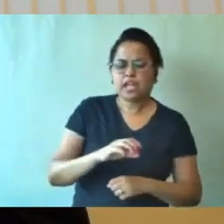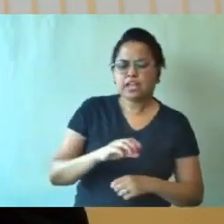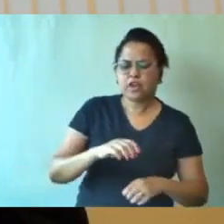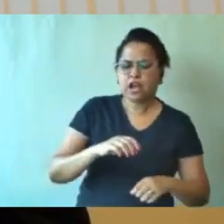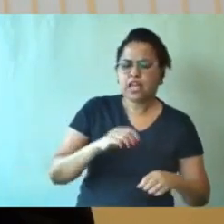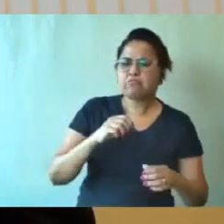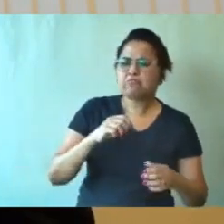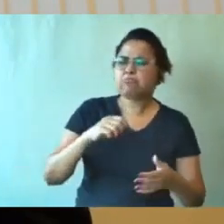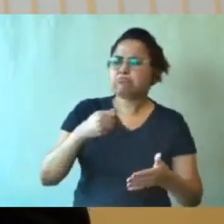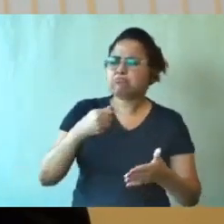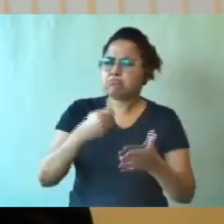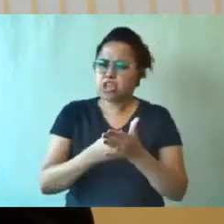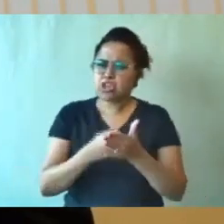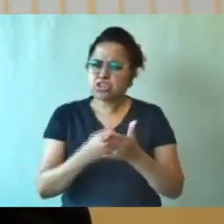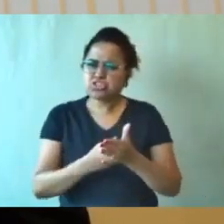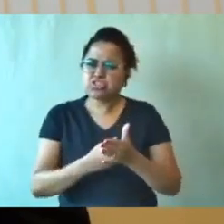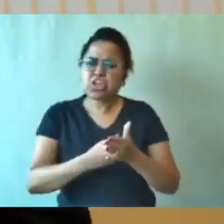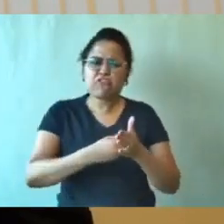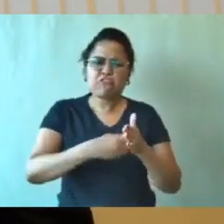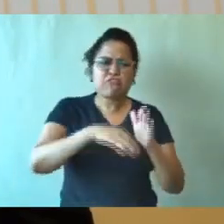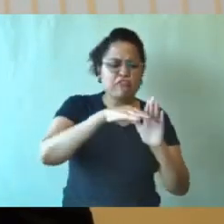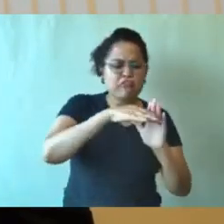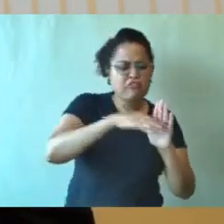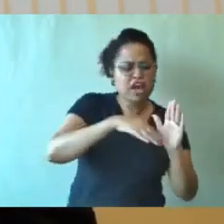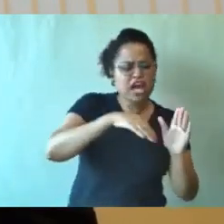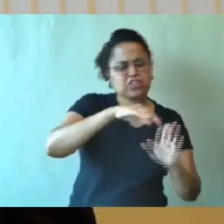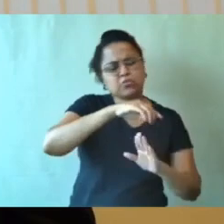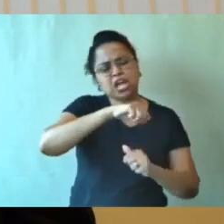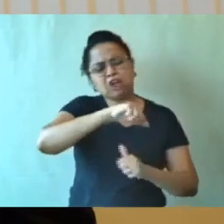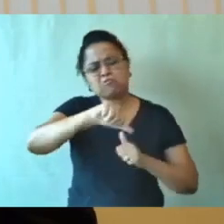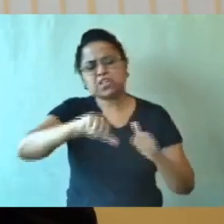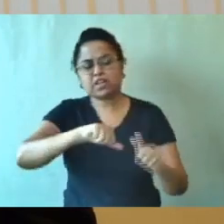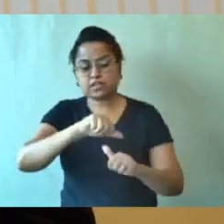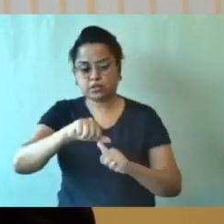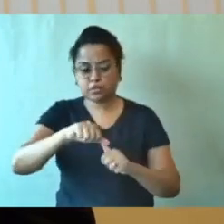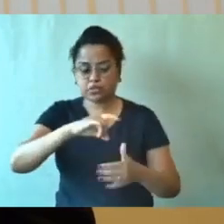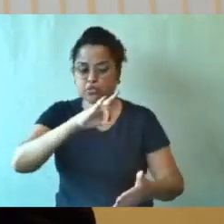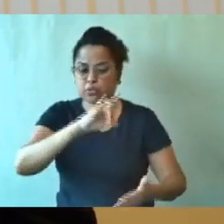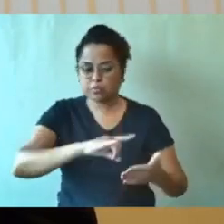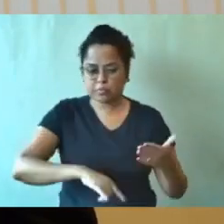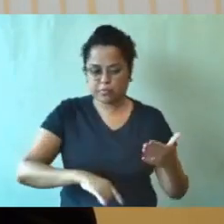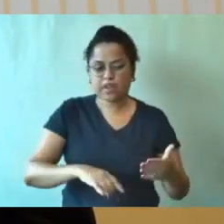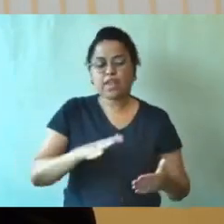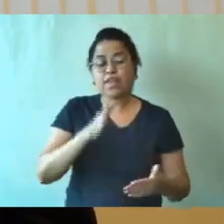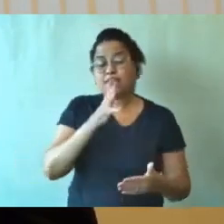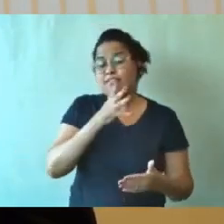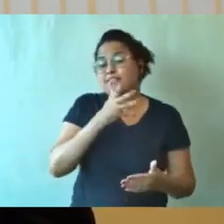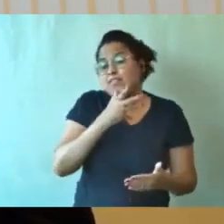alterações na documentação que a versão BH Leste mandou, demorou-se um pouco isso.